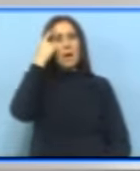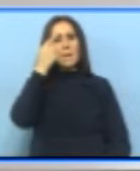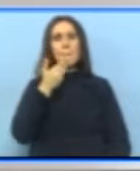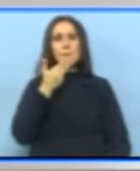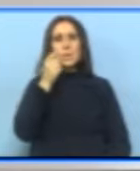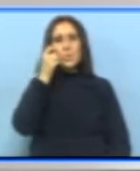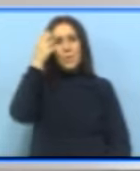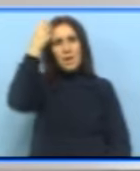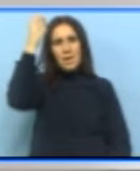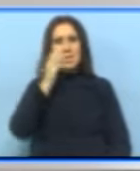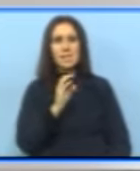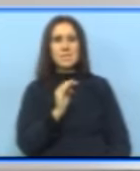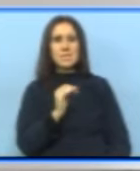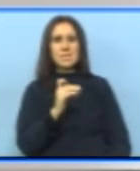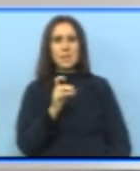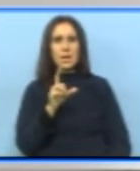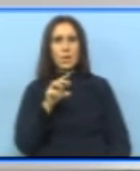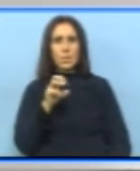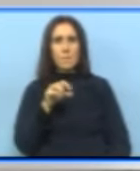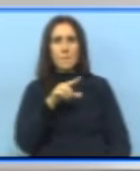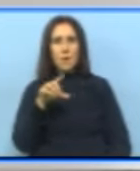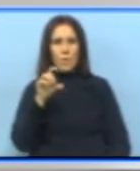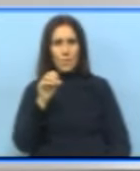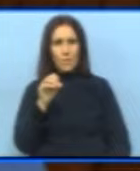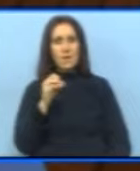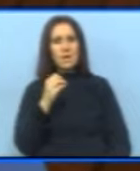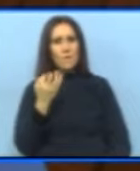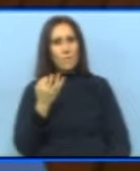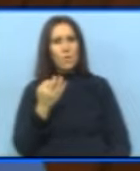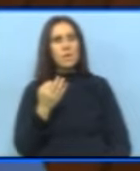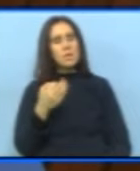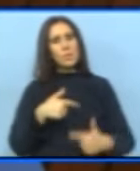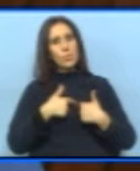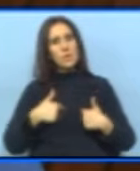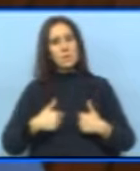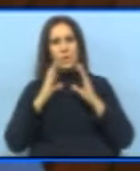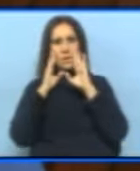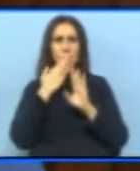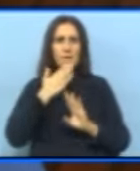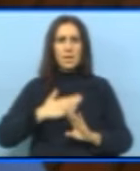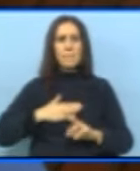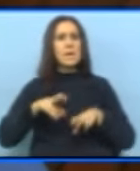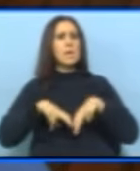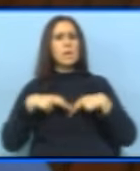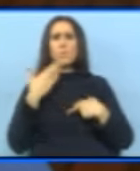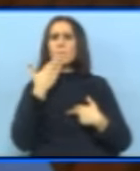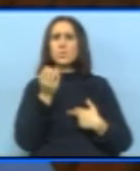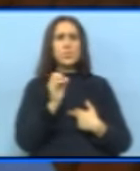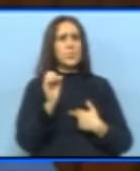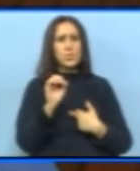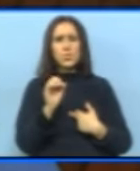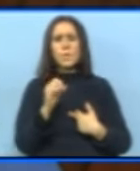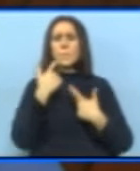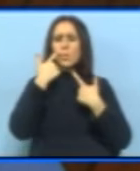fez. Dá-me um coração atento, não pediu riquezas, não pediu estes tais